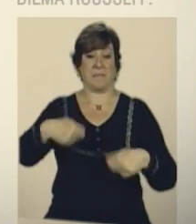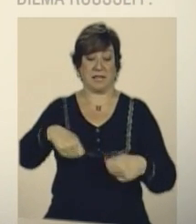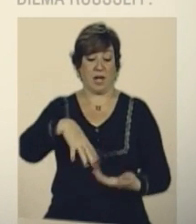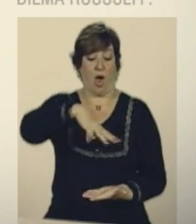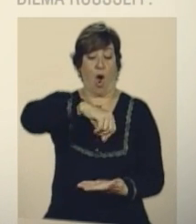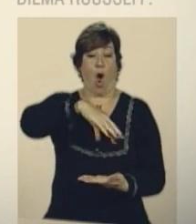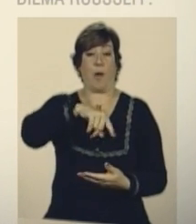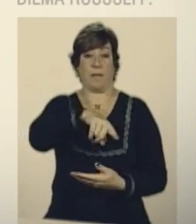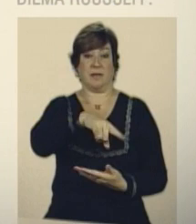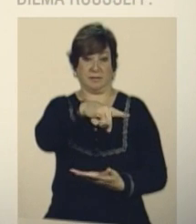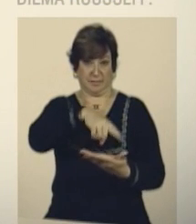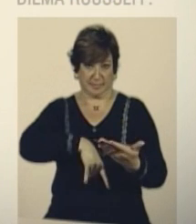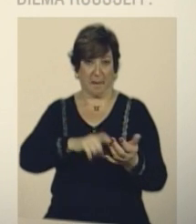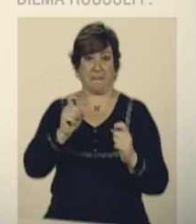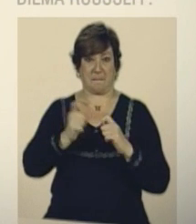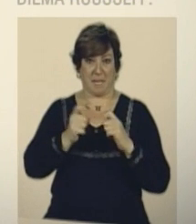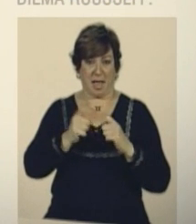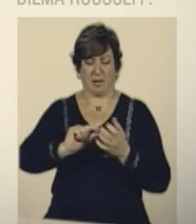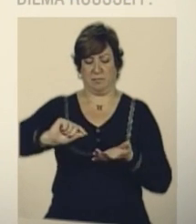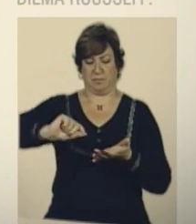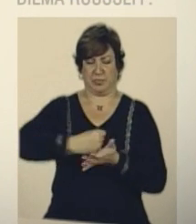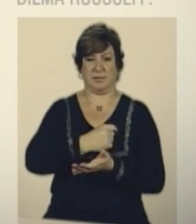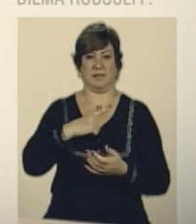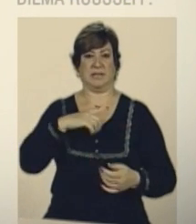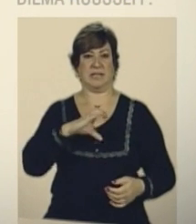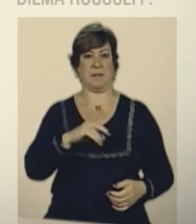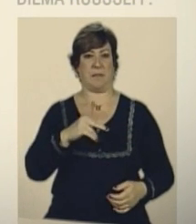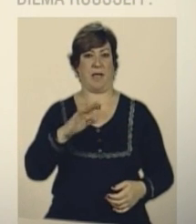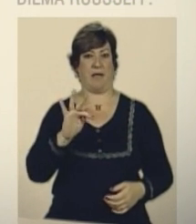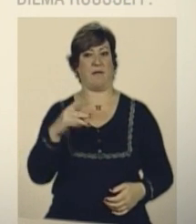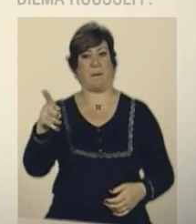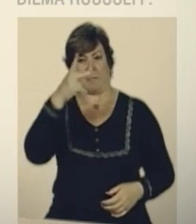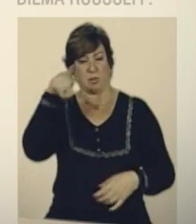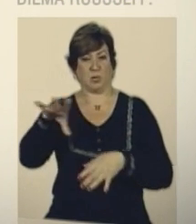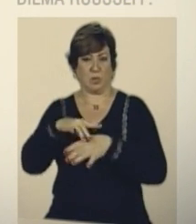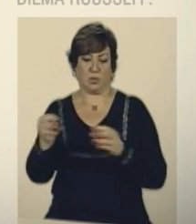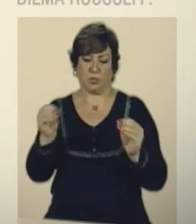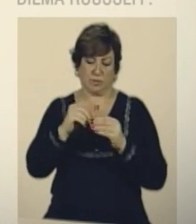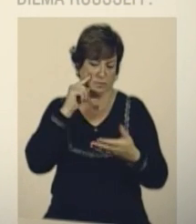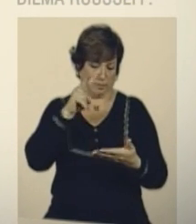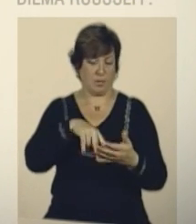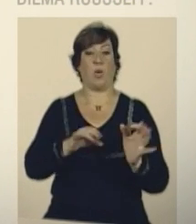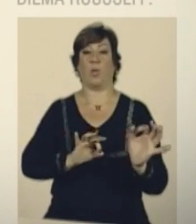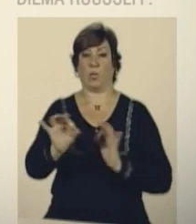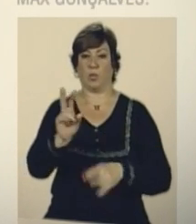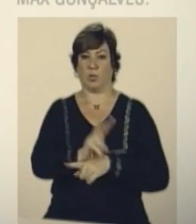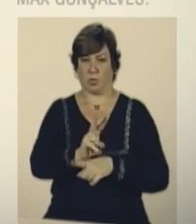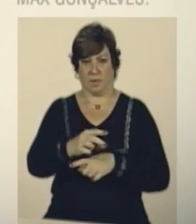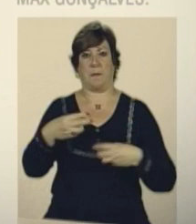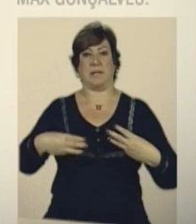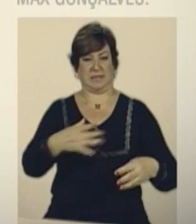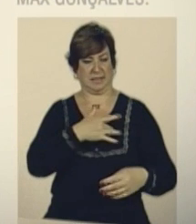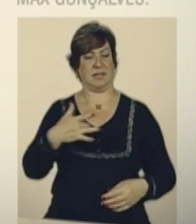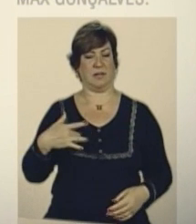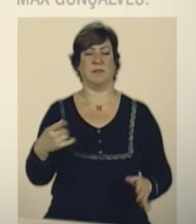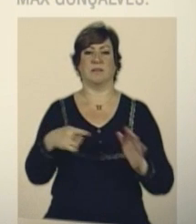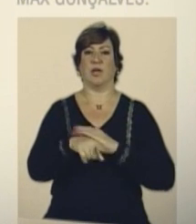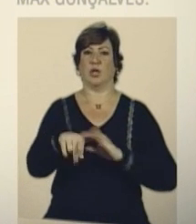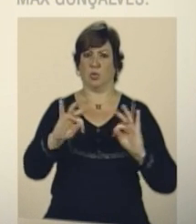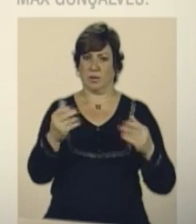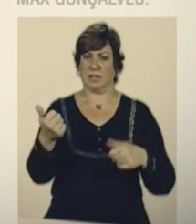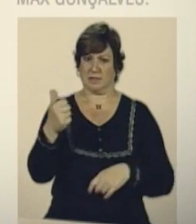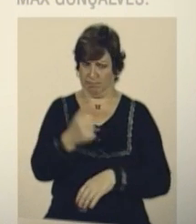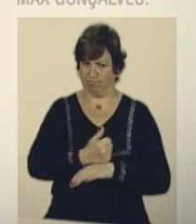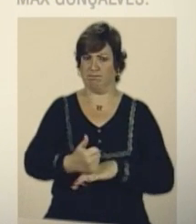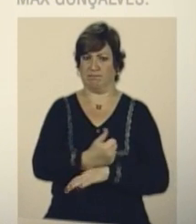receita com o registro do médico e o CPF do paciente para o controle do Ministério da Saúde tudo isso melhora